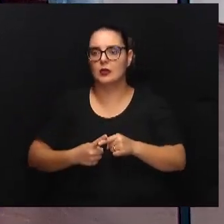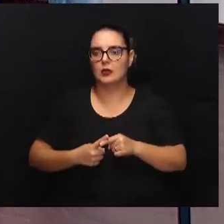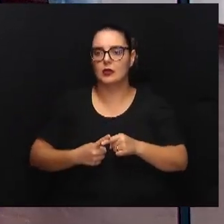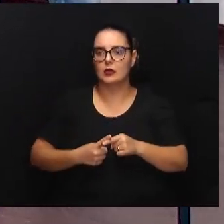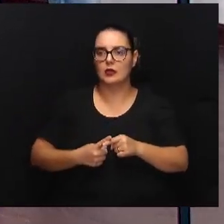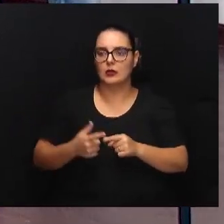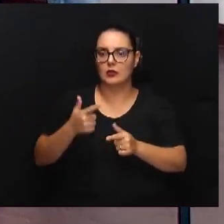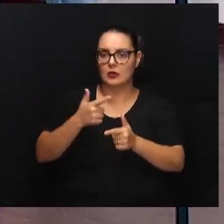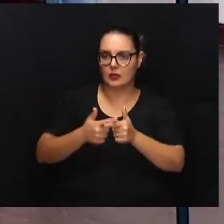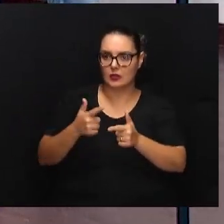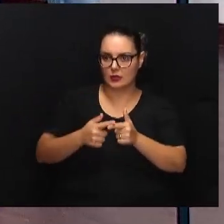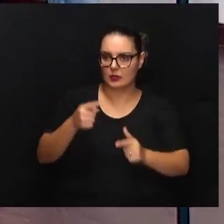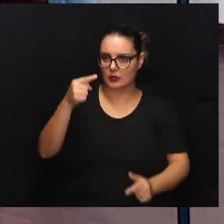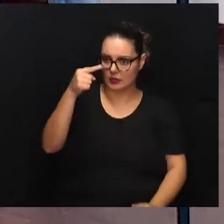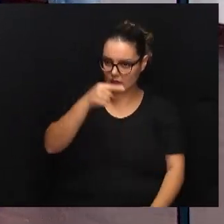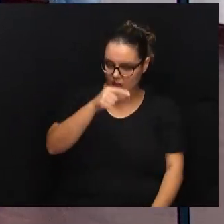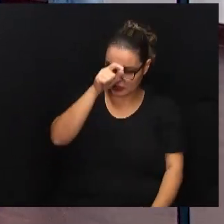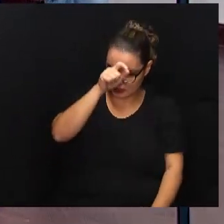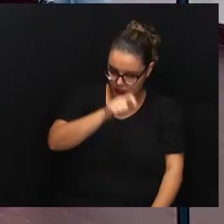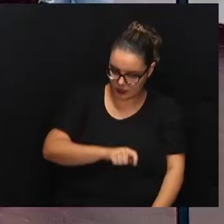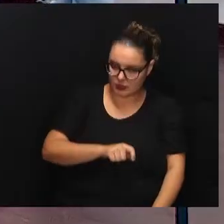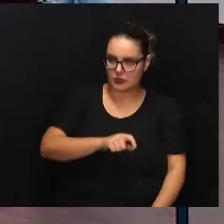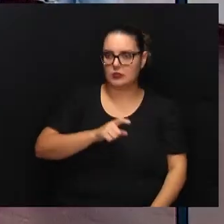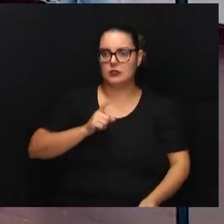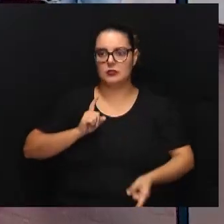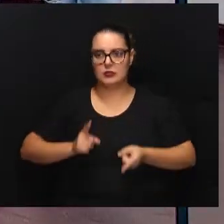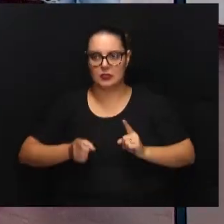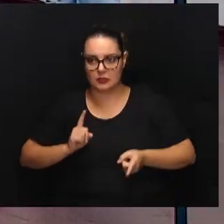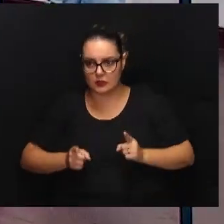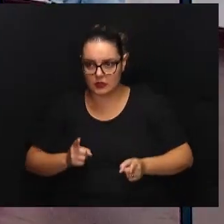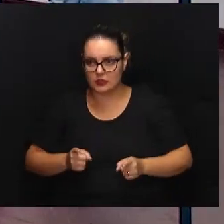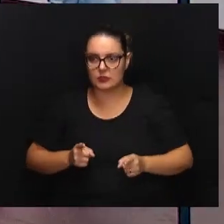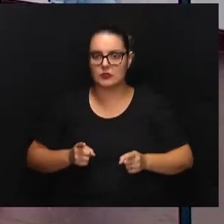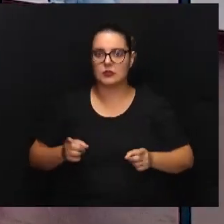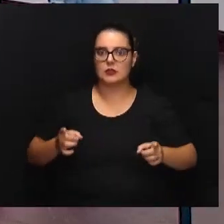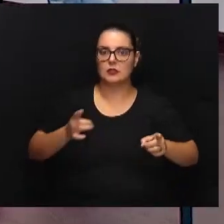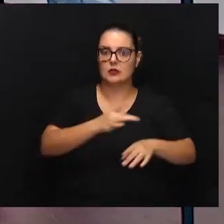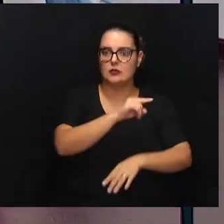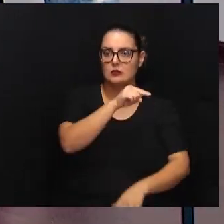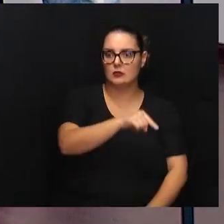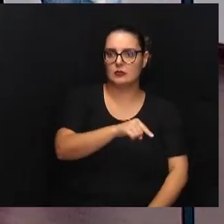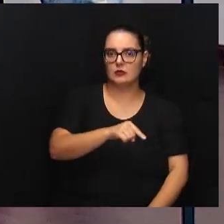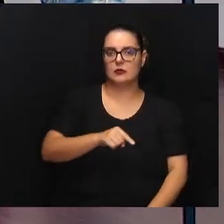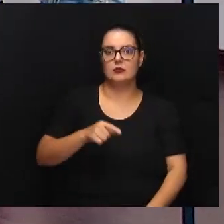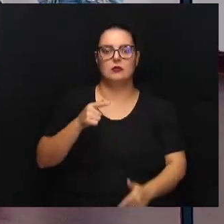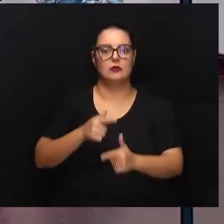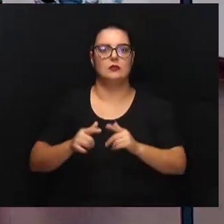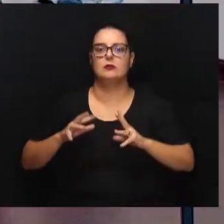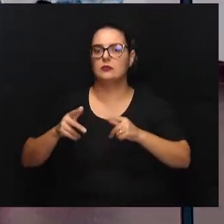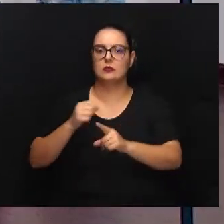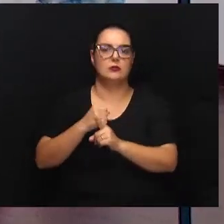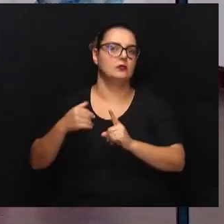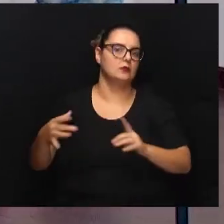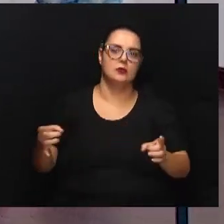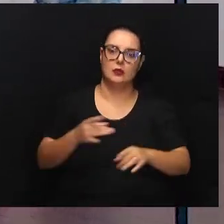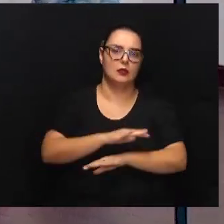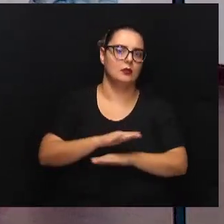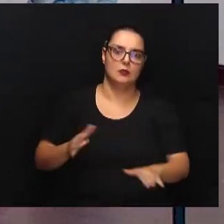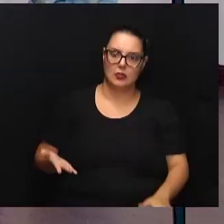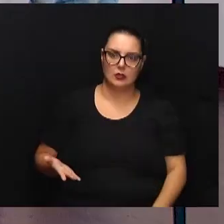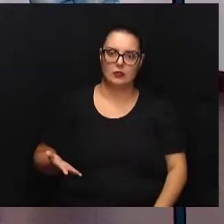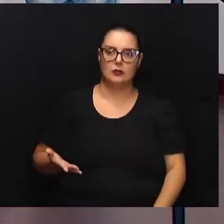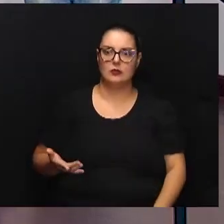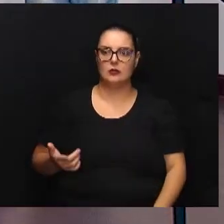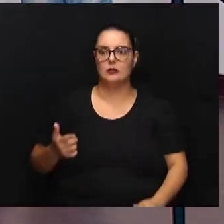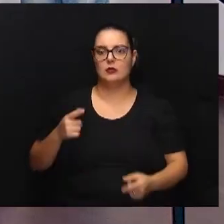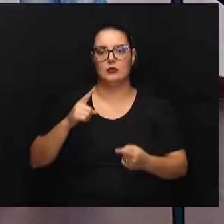dessa travesti, serem sanados, o problema de toda a sociedade é sanado. O problema da segurança, o problema da